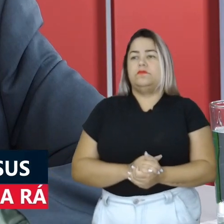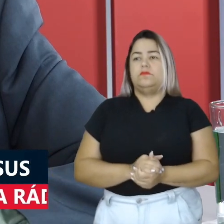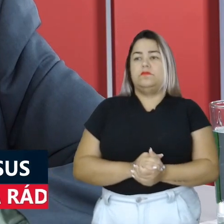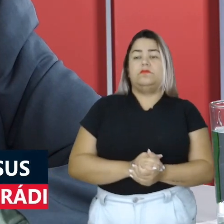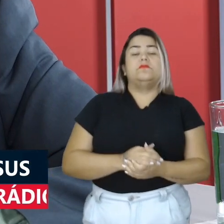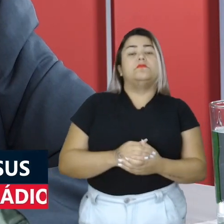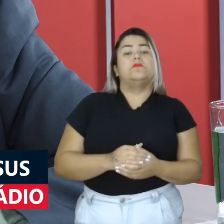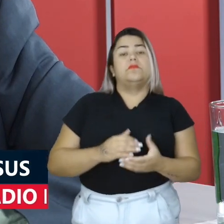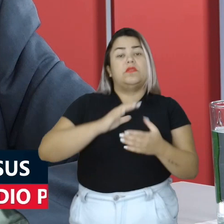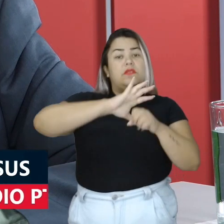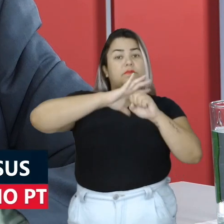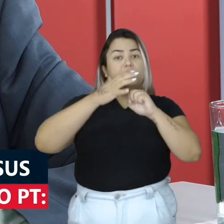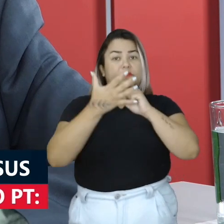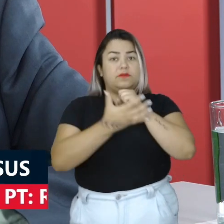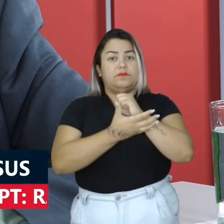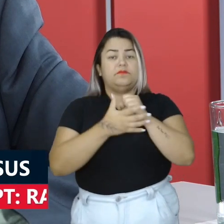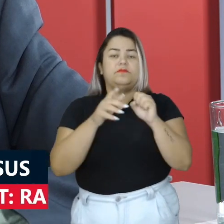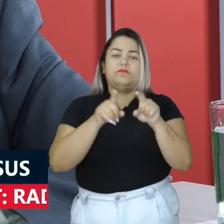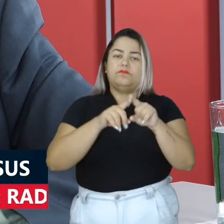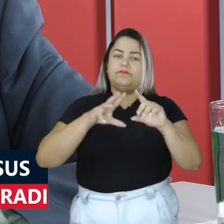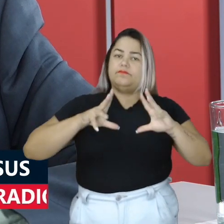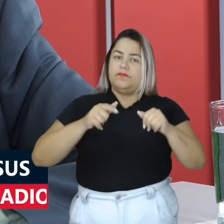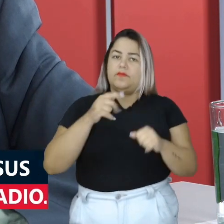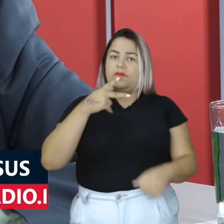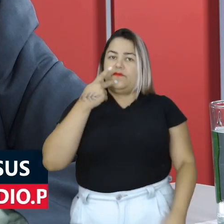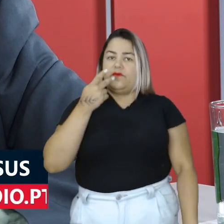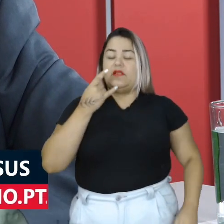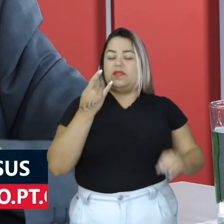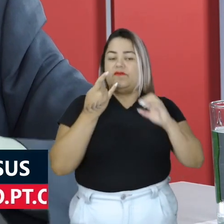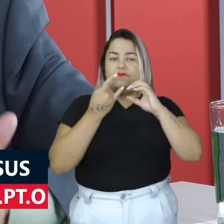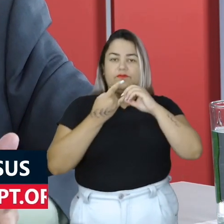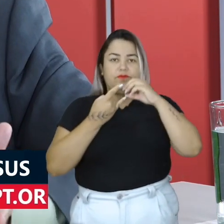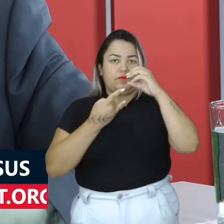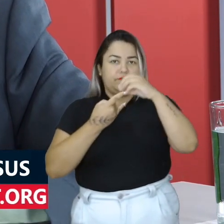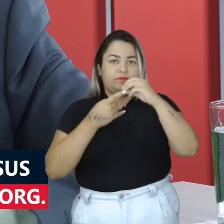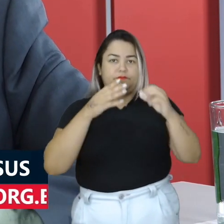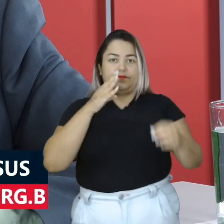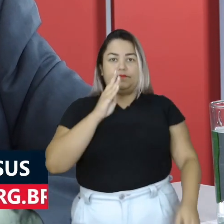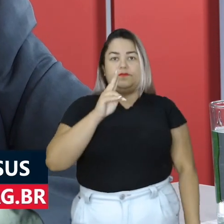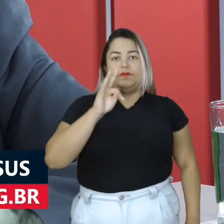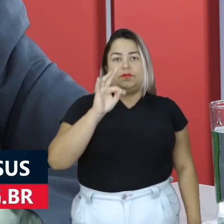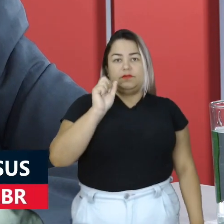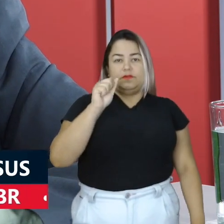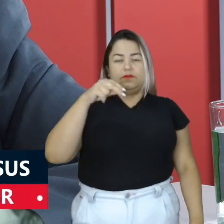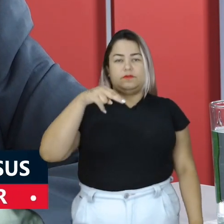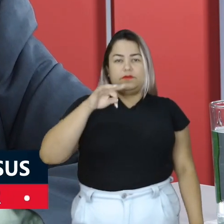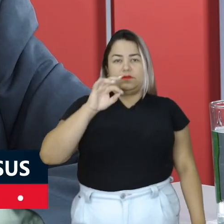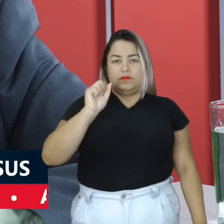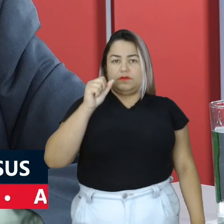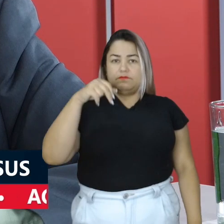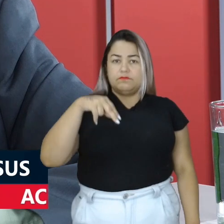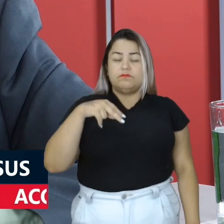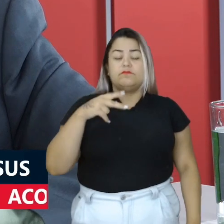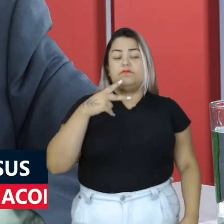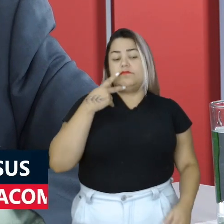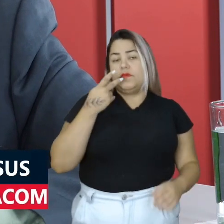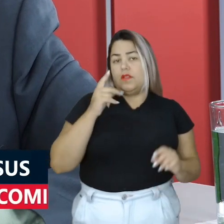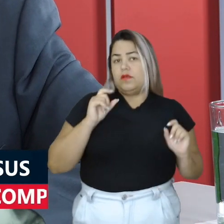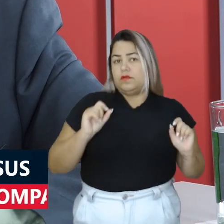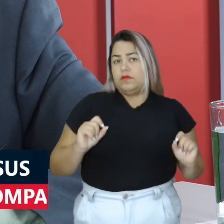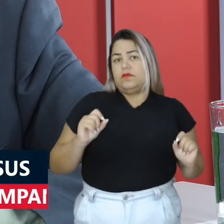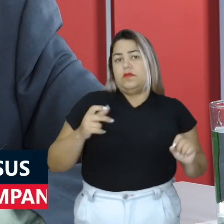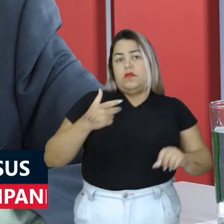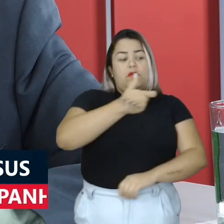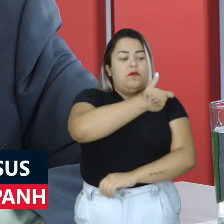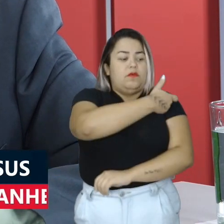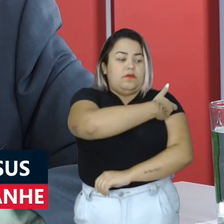durante a pandemia, todo mundo viu falar todos os dias em Fiocruz, Butantan. O que não disseram, e a gente precisa dizer, é que a